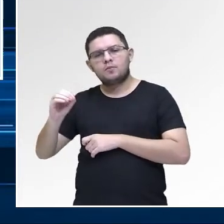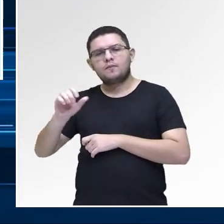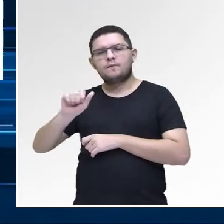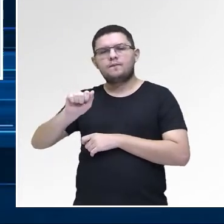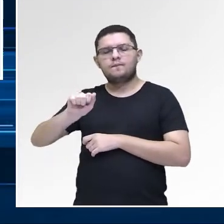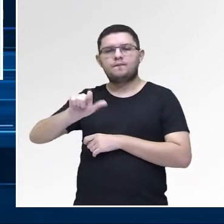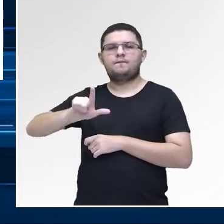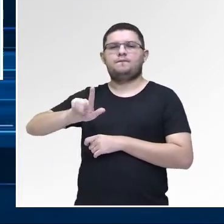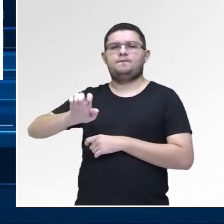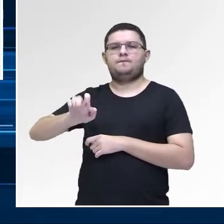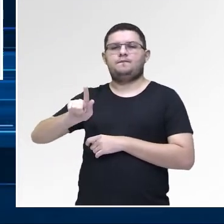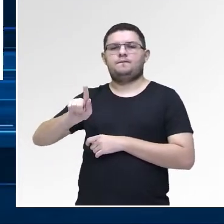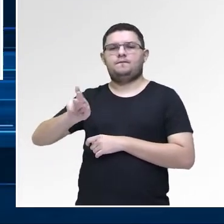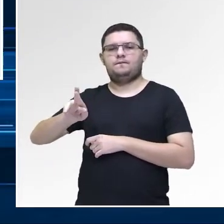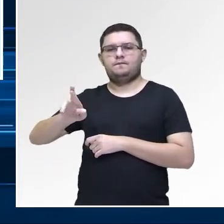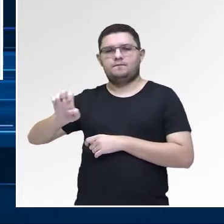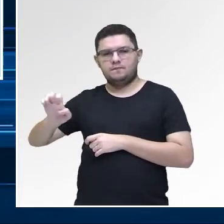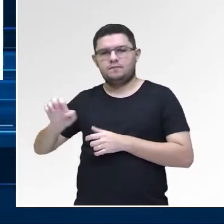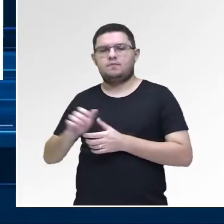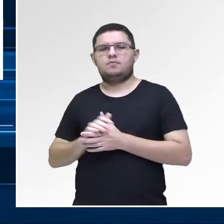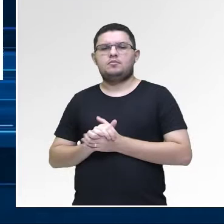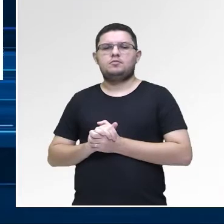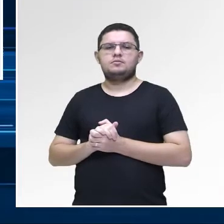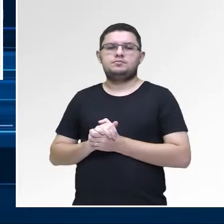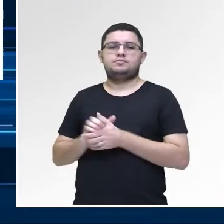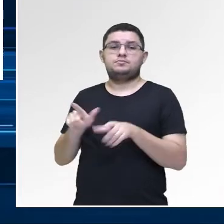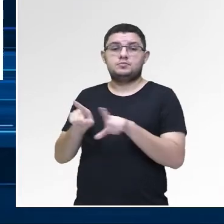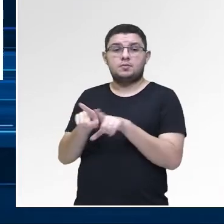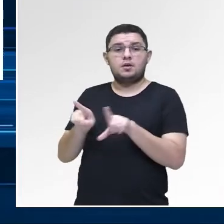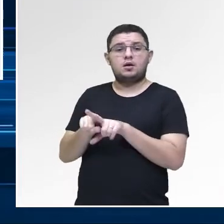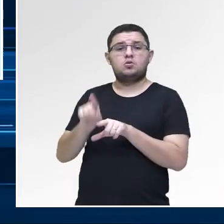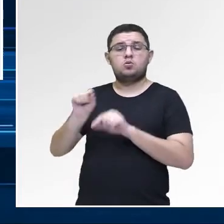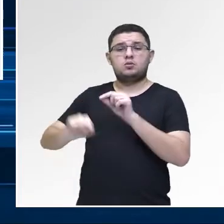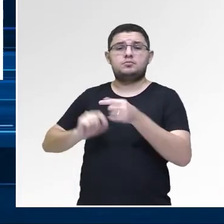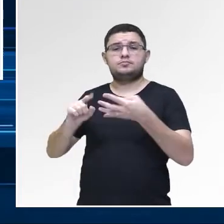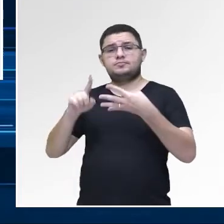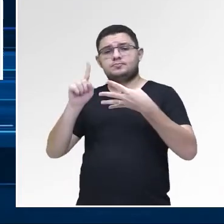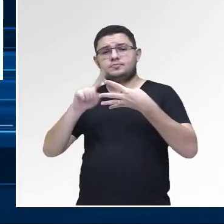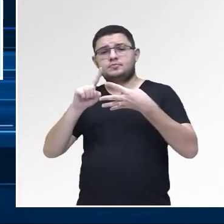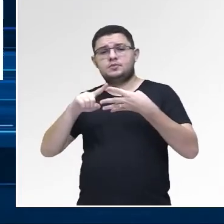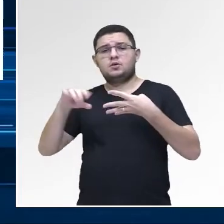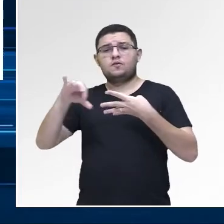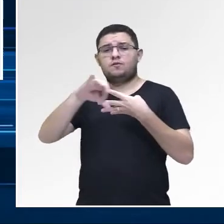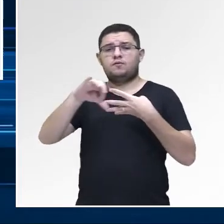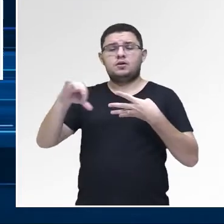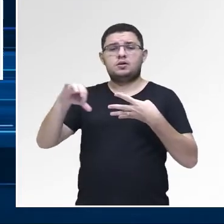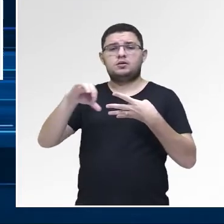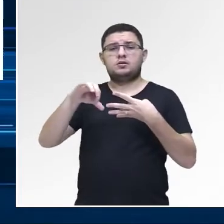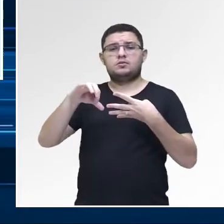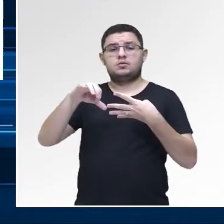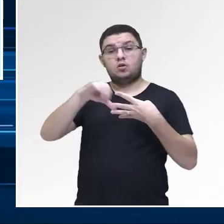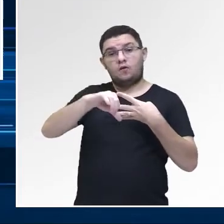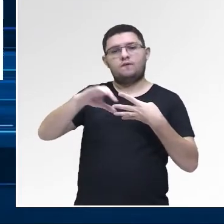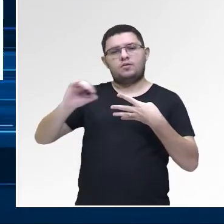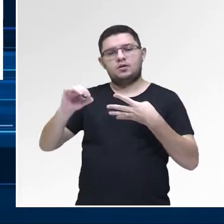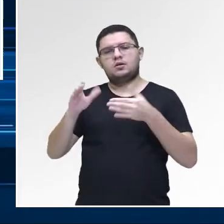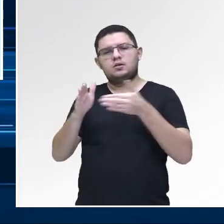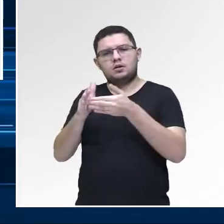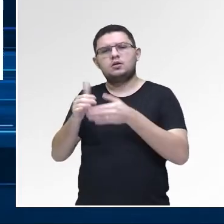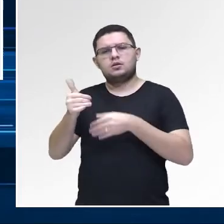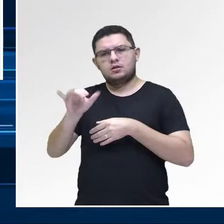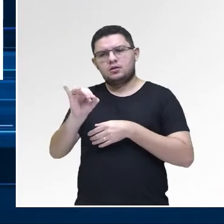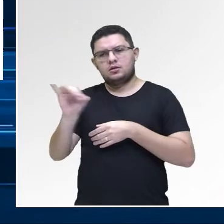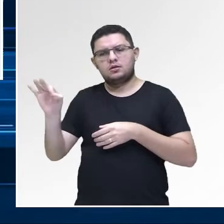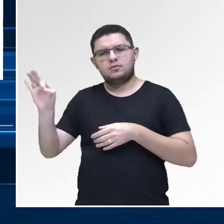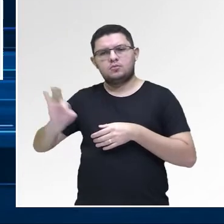E de 90% a 100% da população presente ali, ó, nós temos